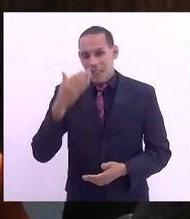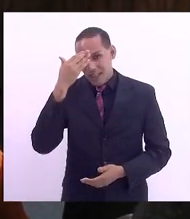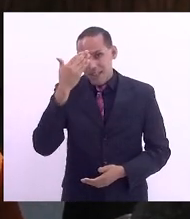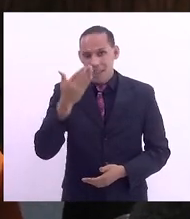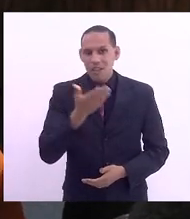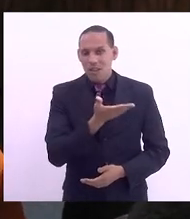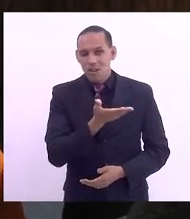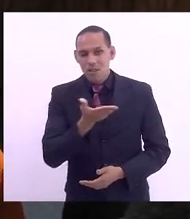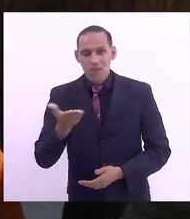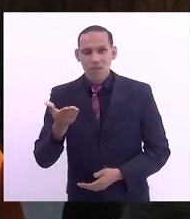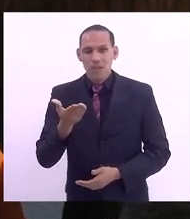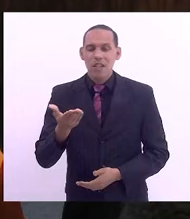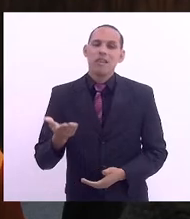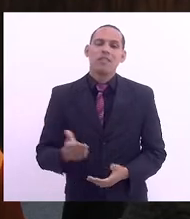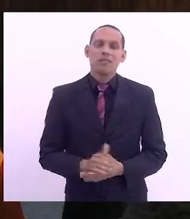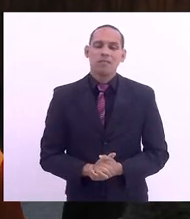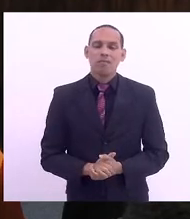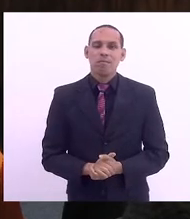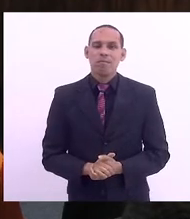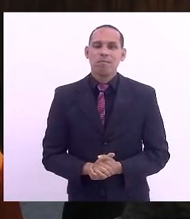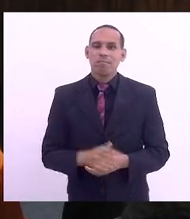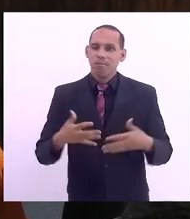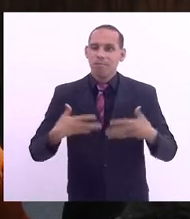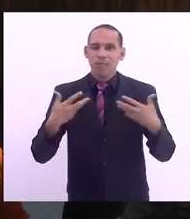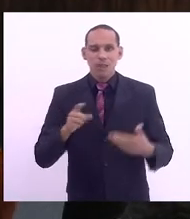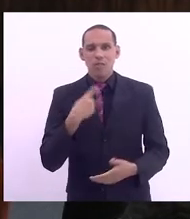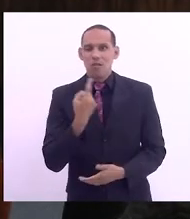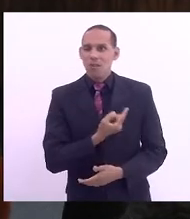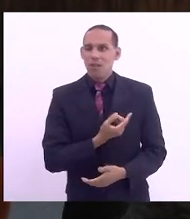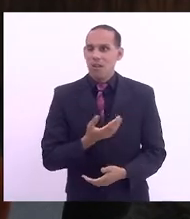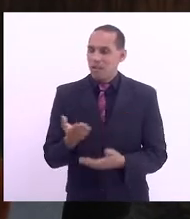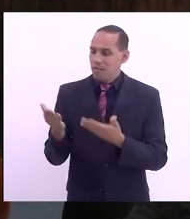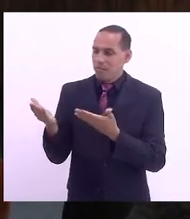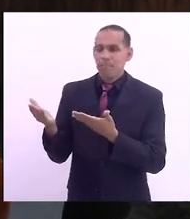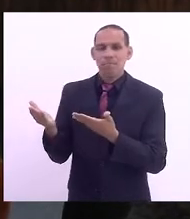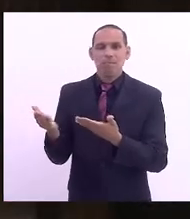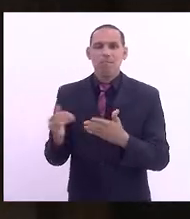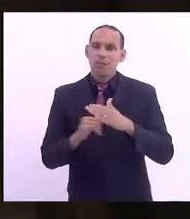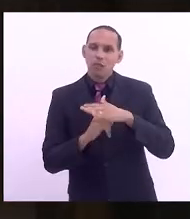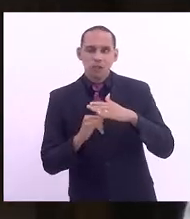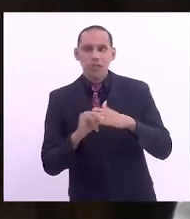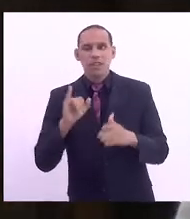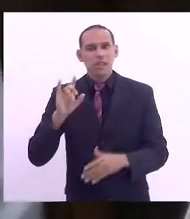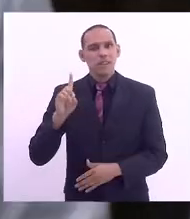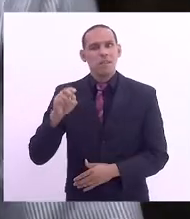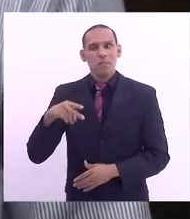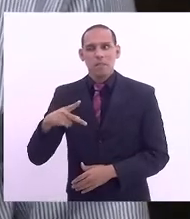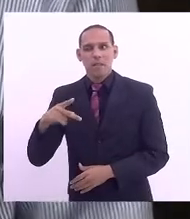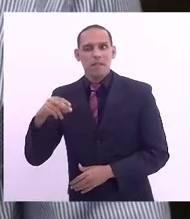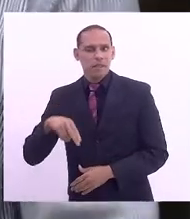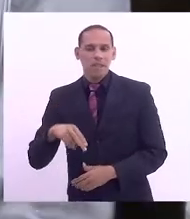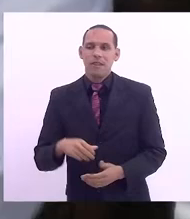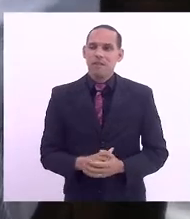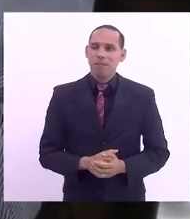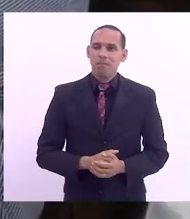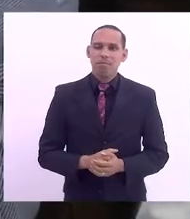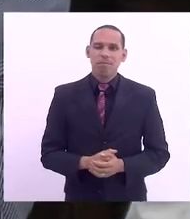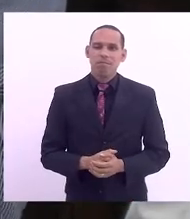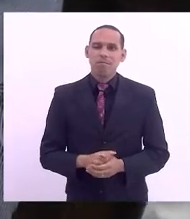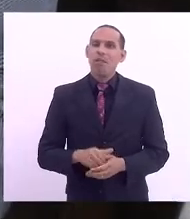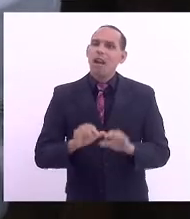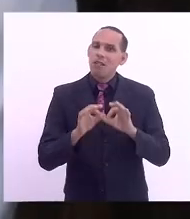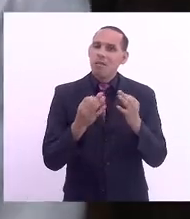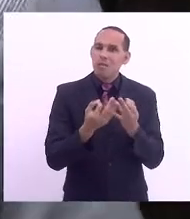prestigiando a gente, a deputada Dani Monteiro, ao Instituto DPN está presente também, meus